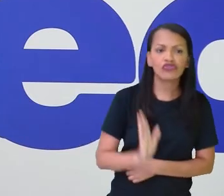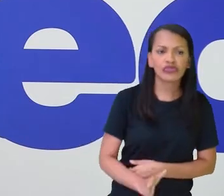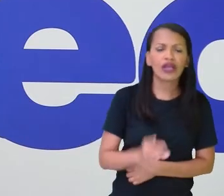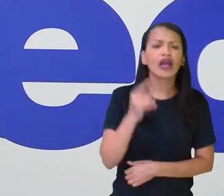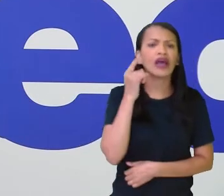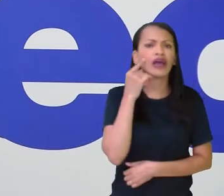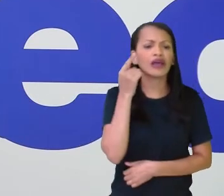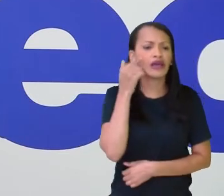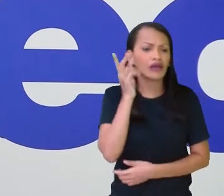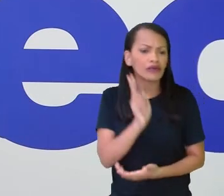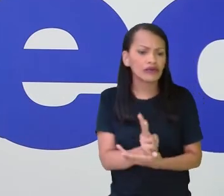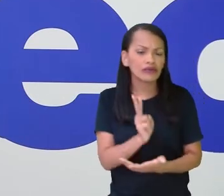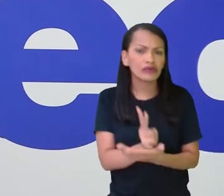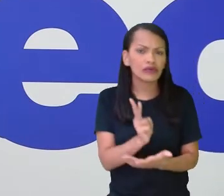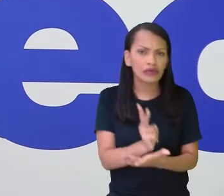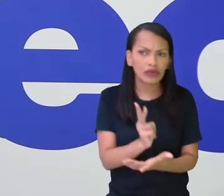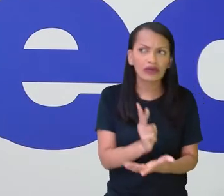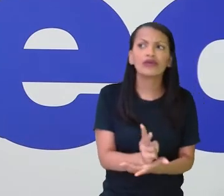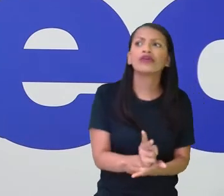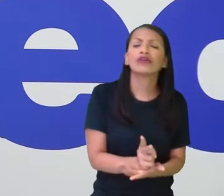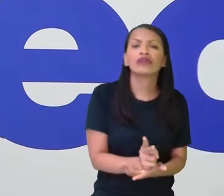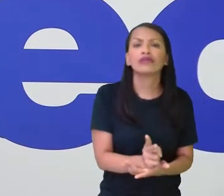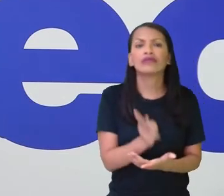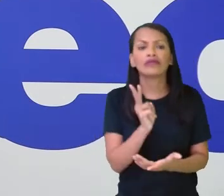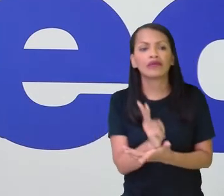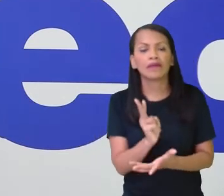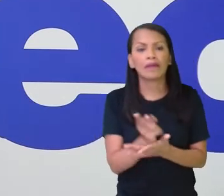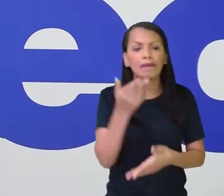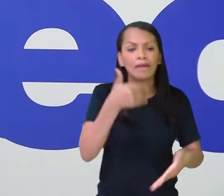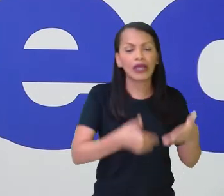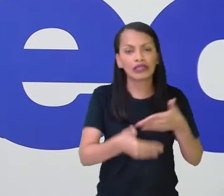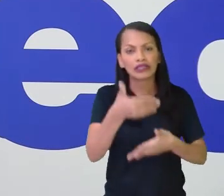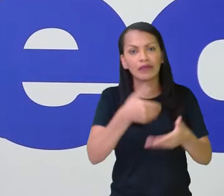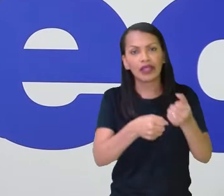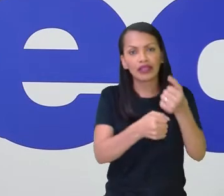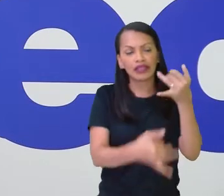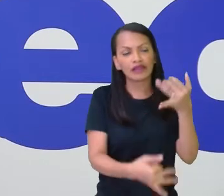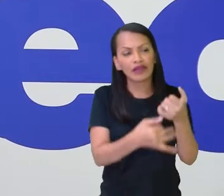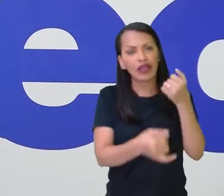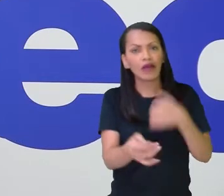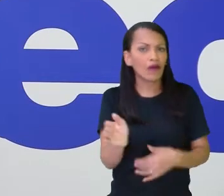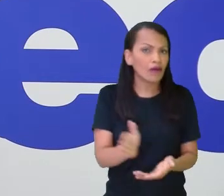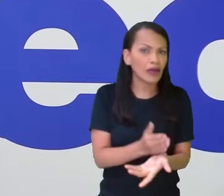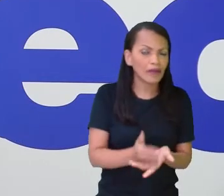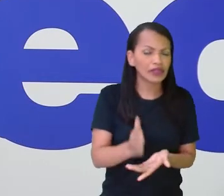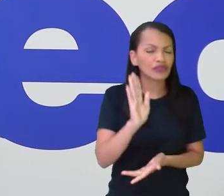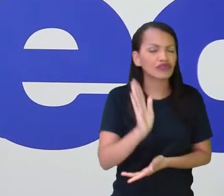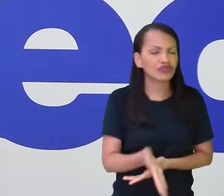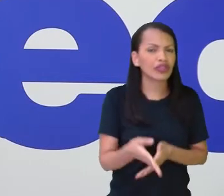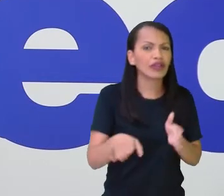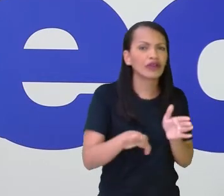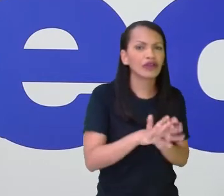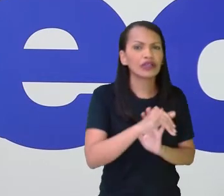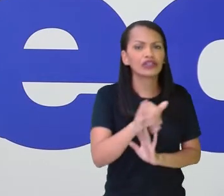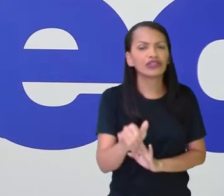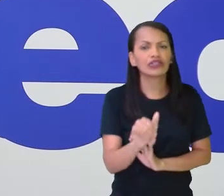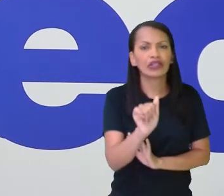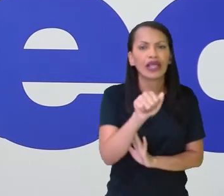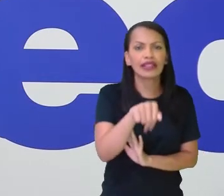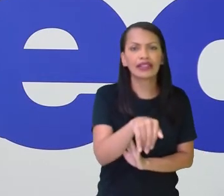acompanhando, como sempre, o chat bastante participativo. Muita gente por aqui já, Janiele,